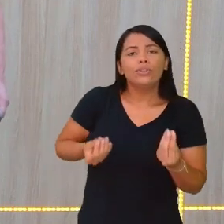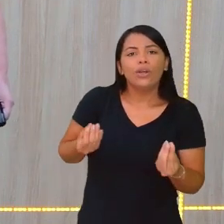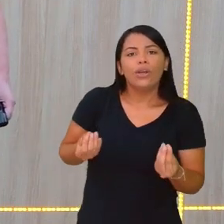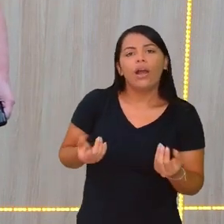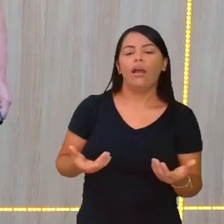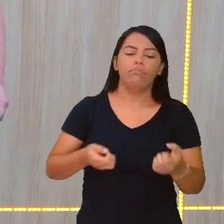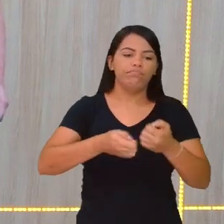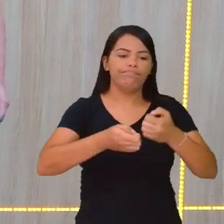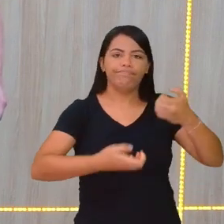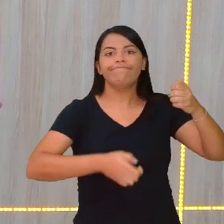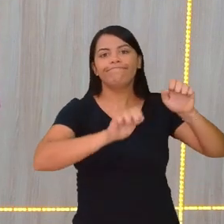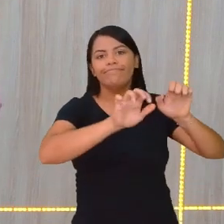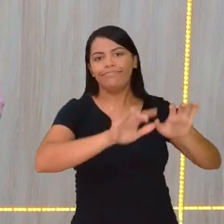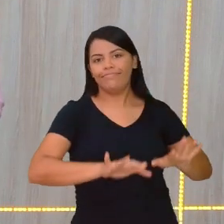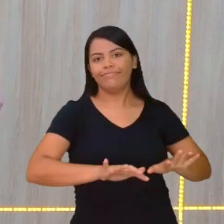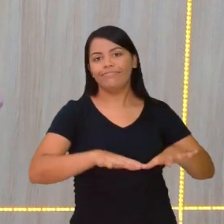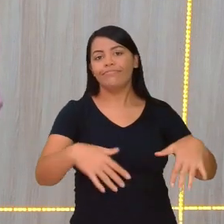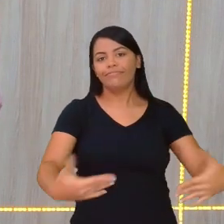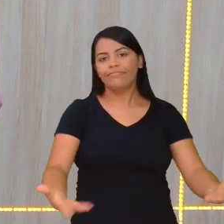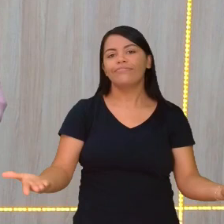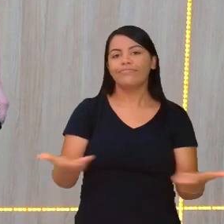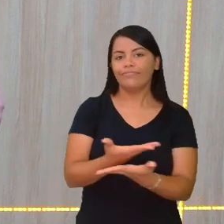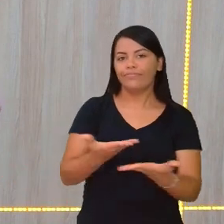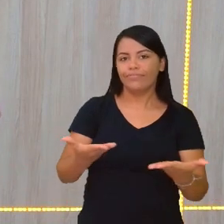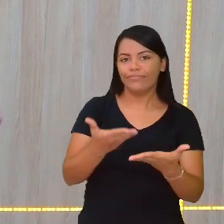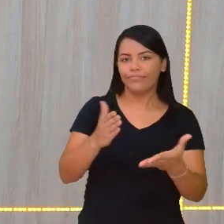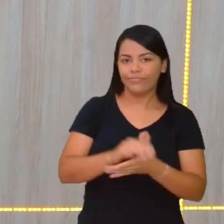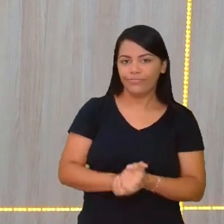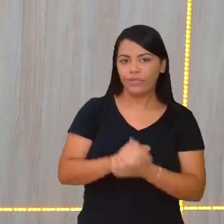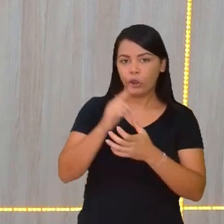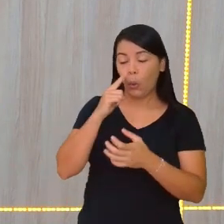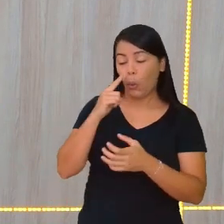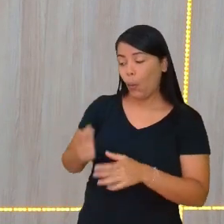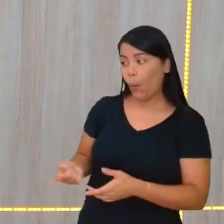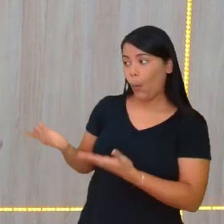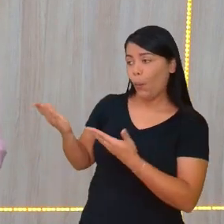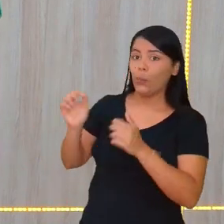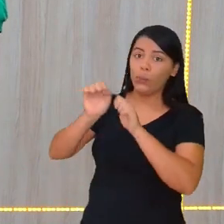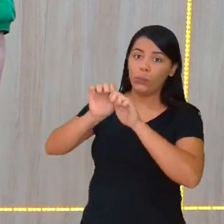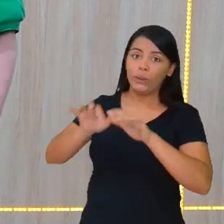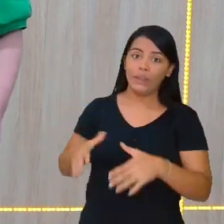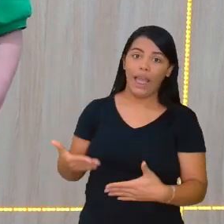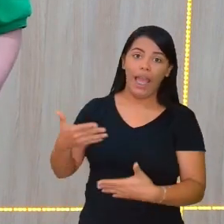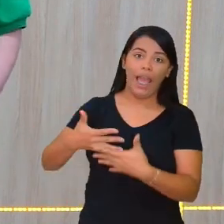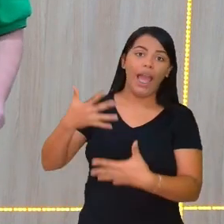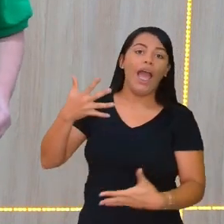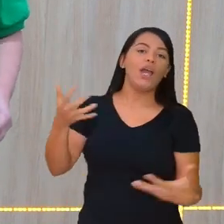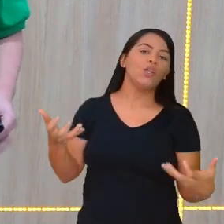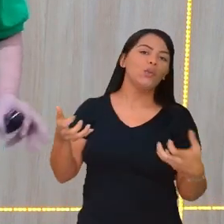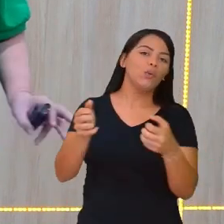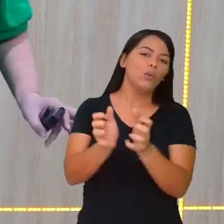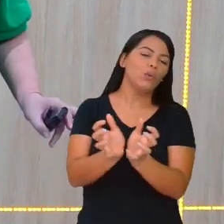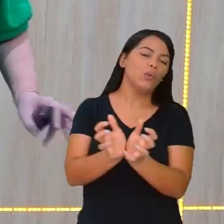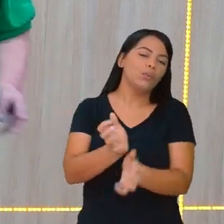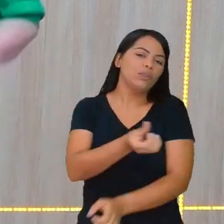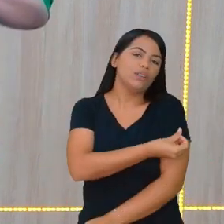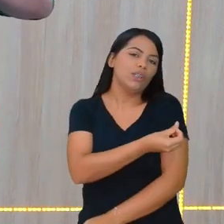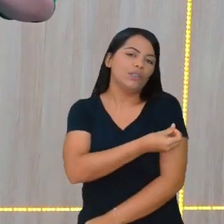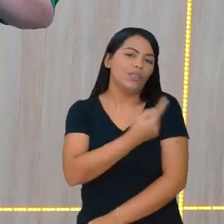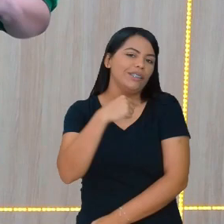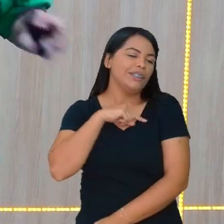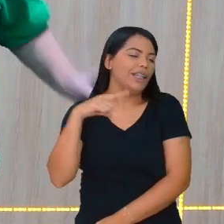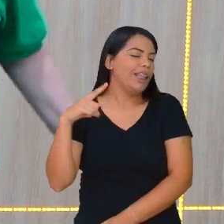pelo chat. E hoje, no chat do 6º ano, nós temos simplesmente